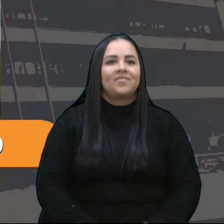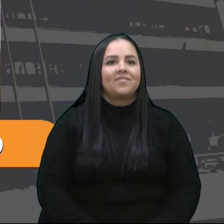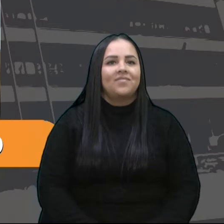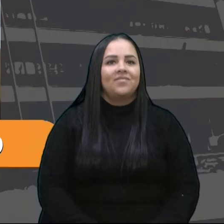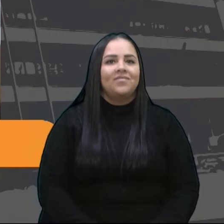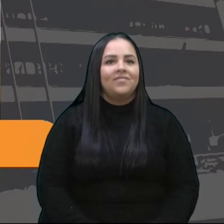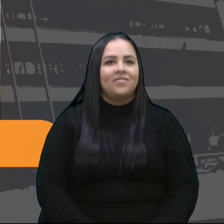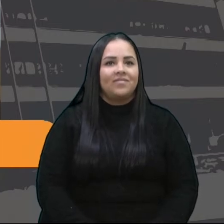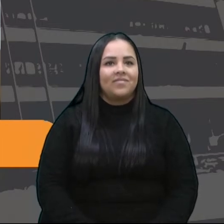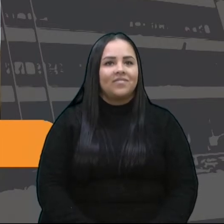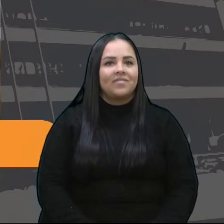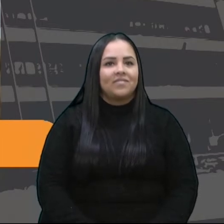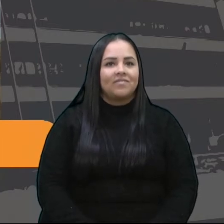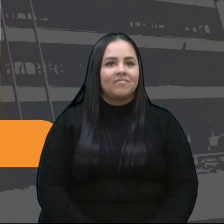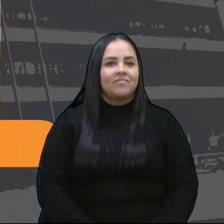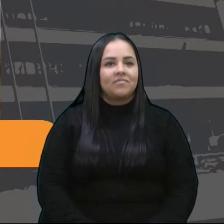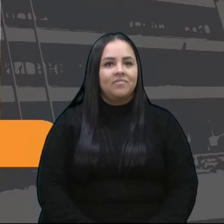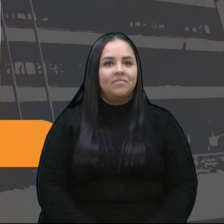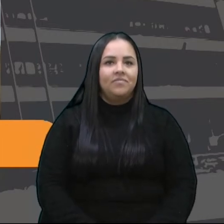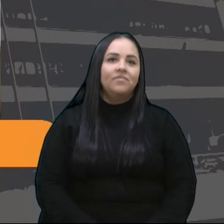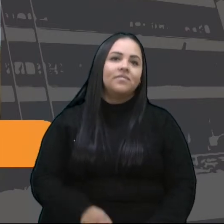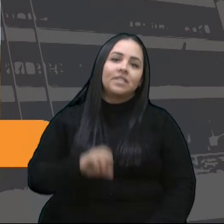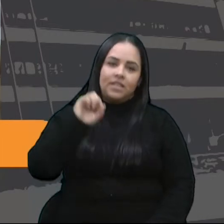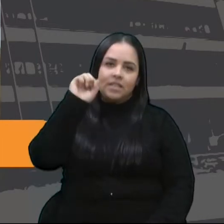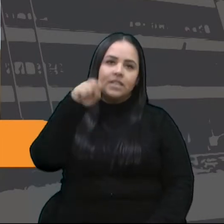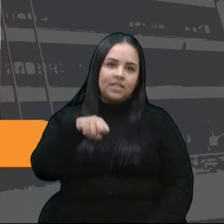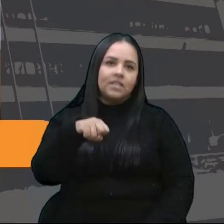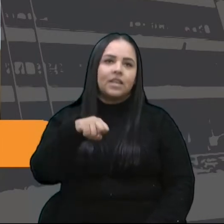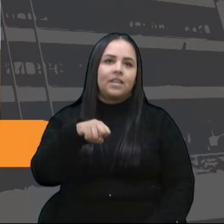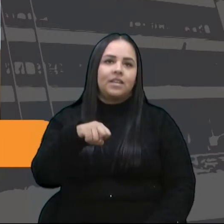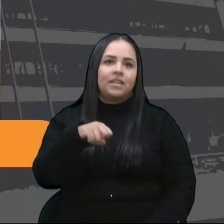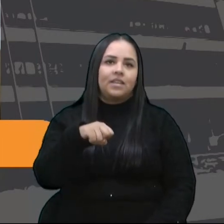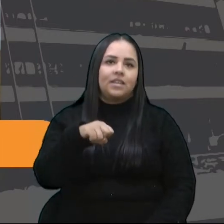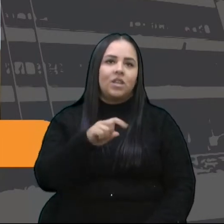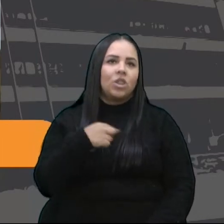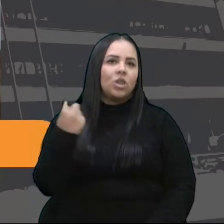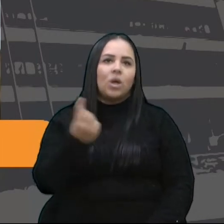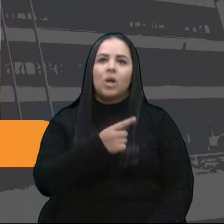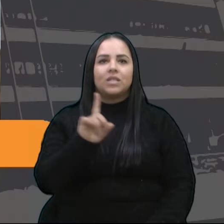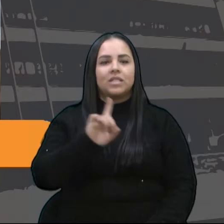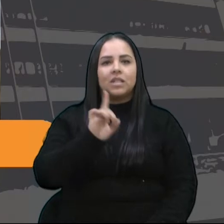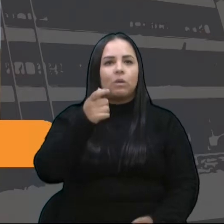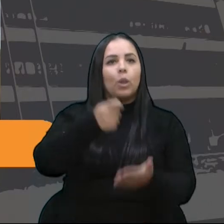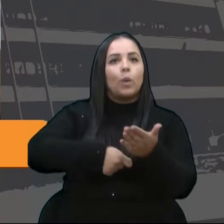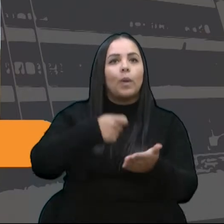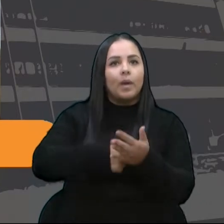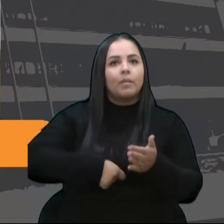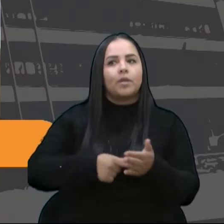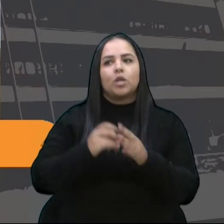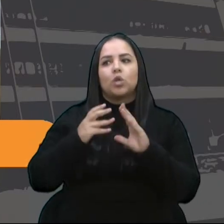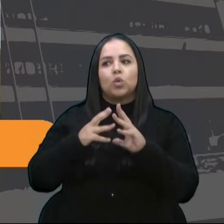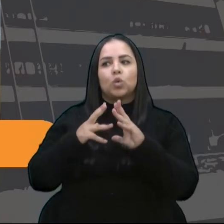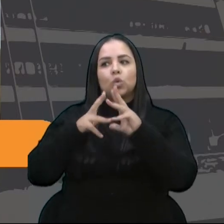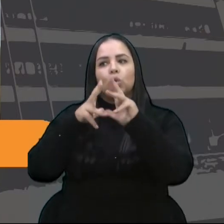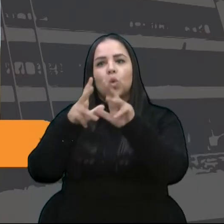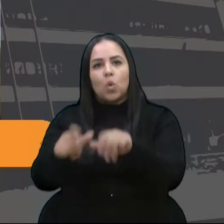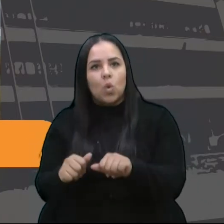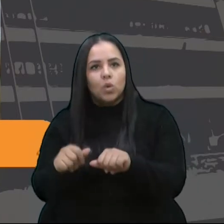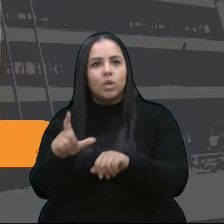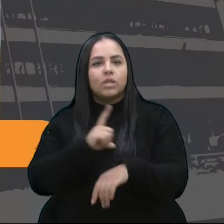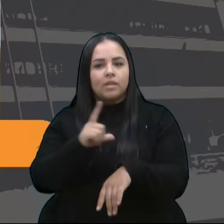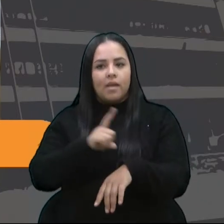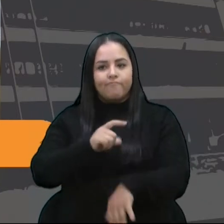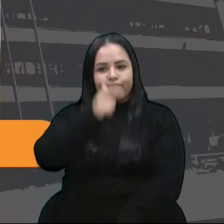Claro que, como já foi mencionado anteriormente, né, a gente não está defendendo que todos os veículos de imprensa tenham a mesma